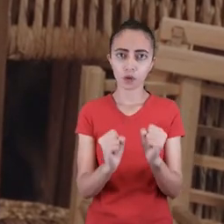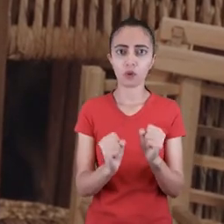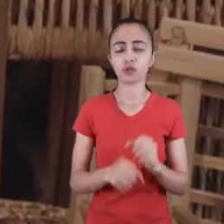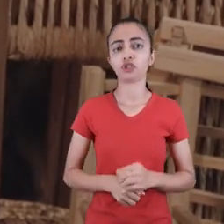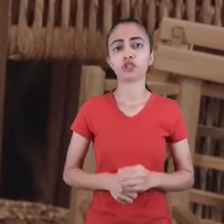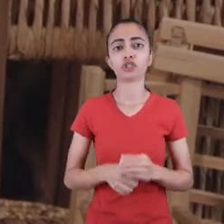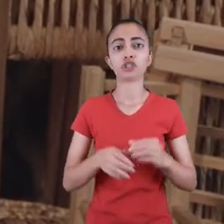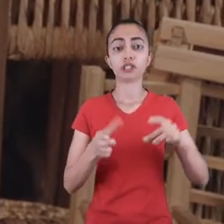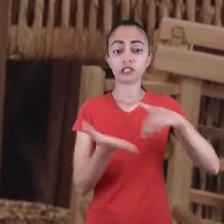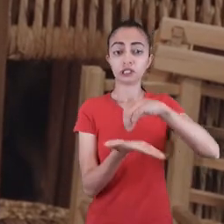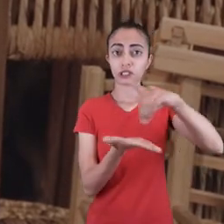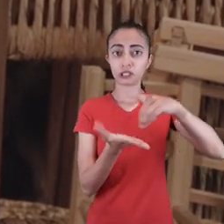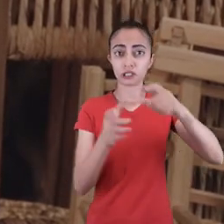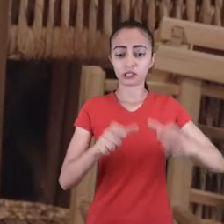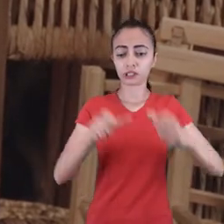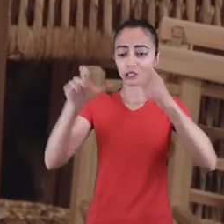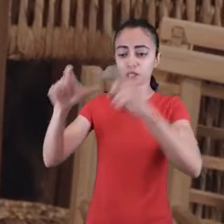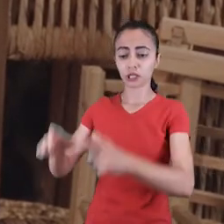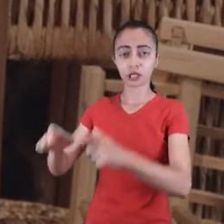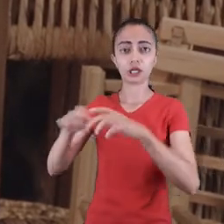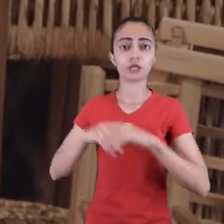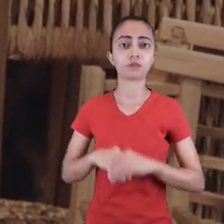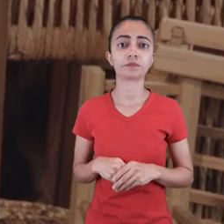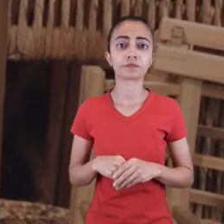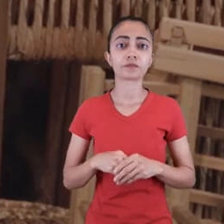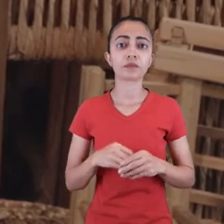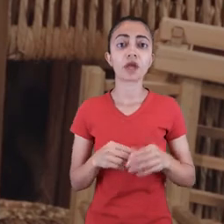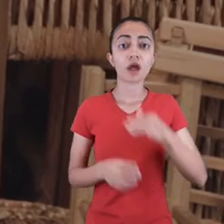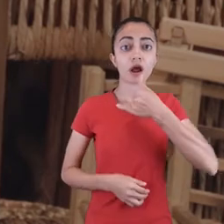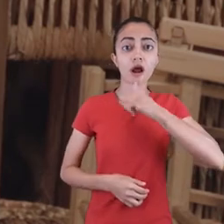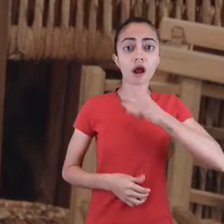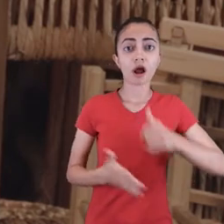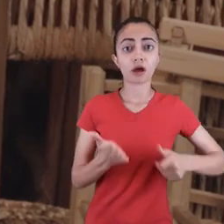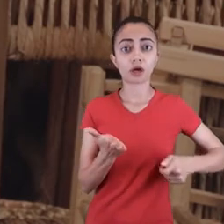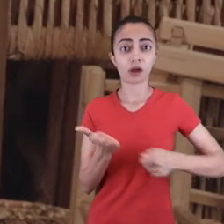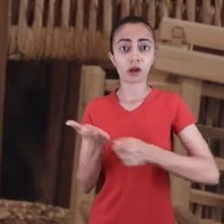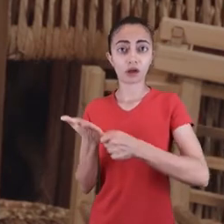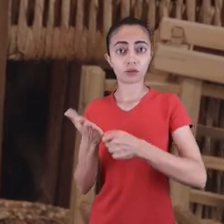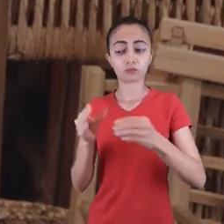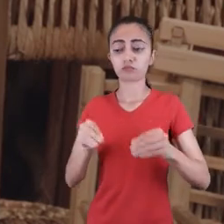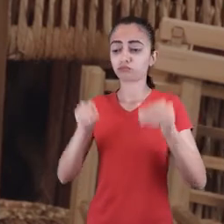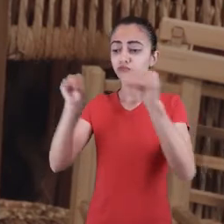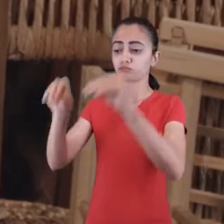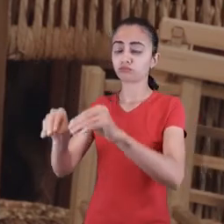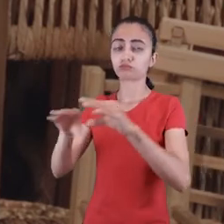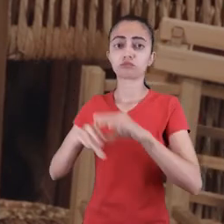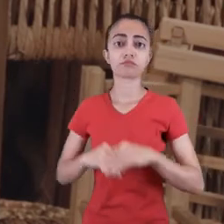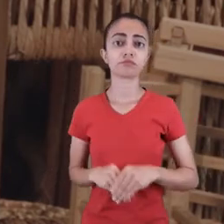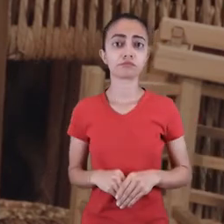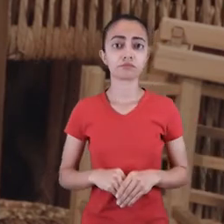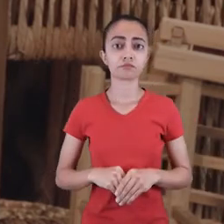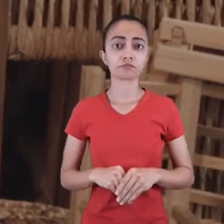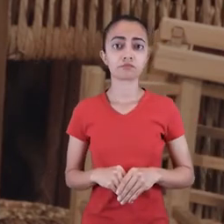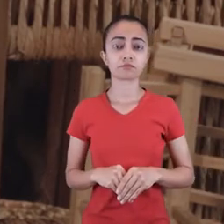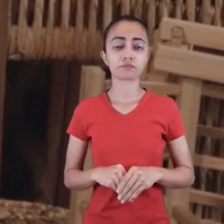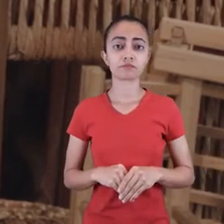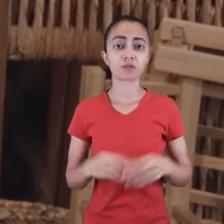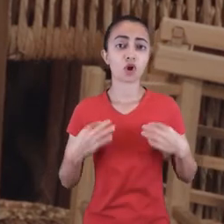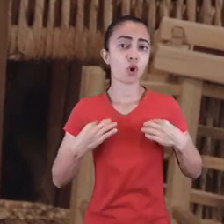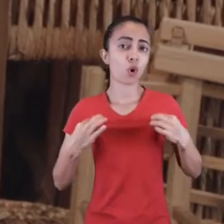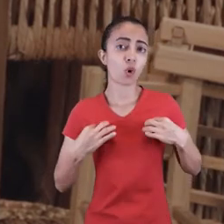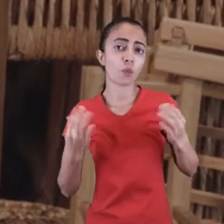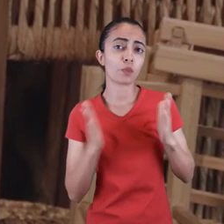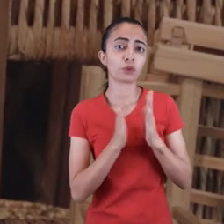colocar CD, para colocar carregador, para colocar roupa